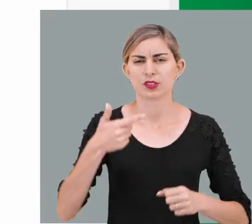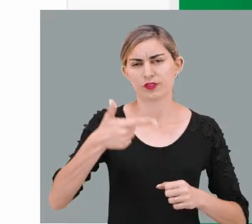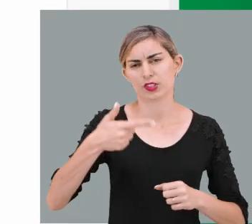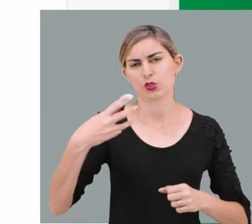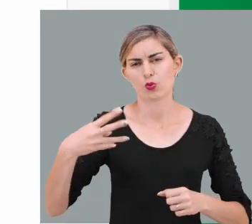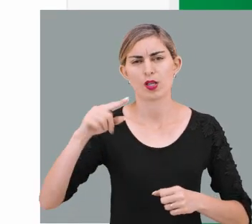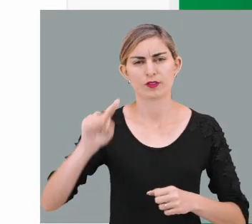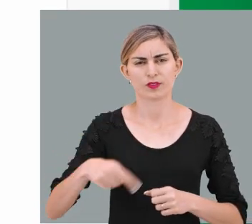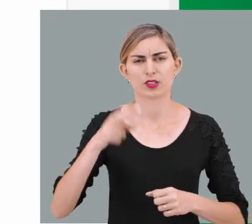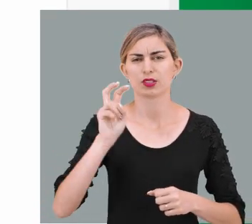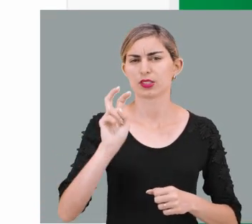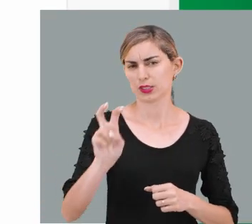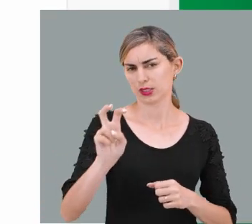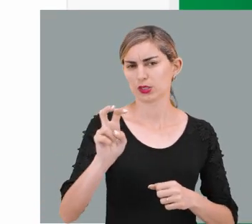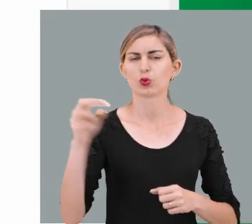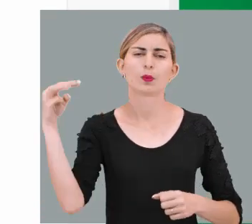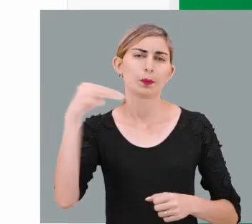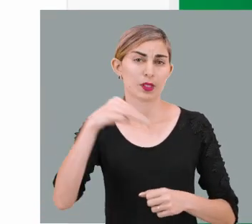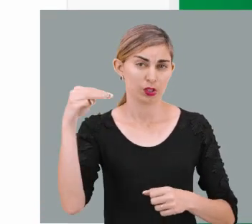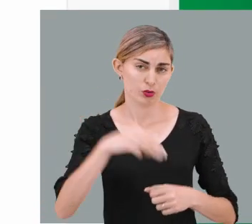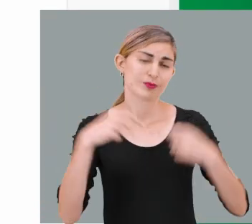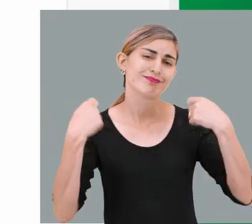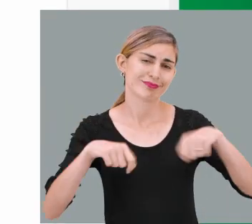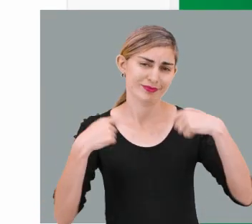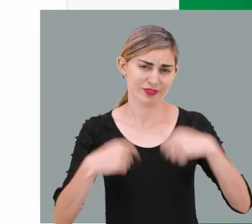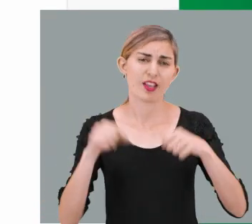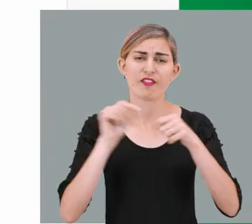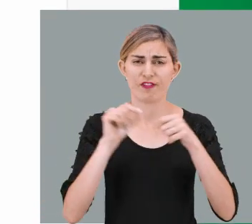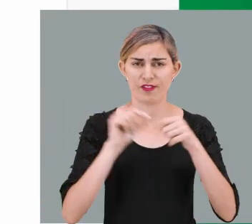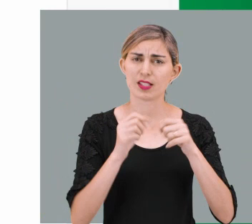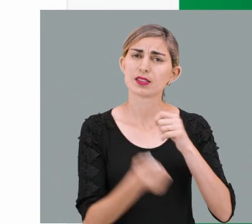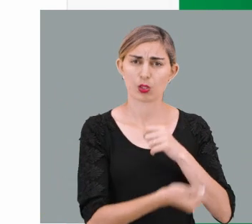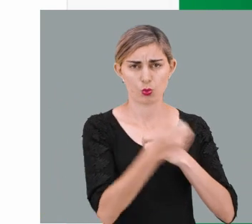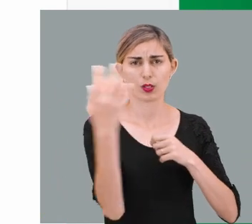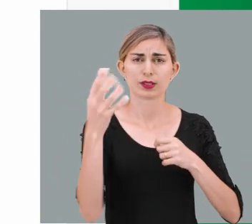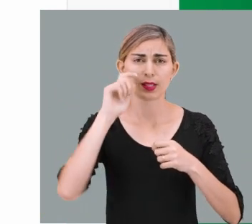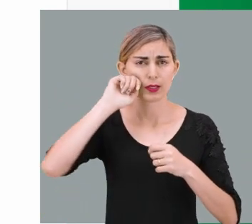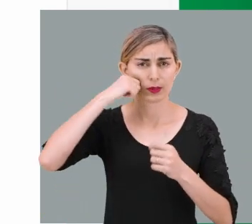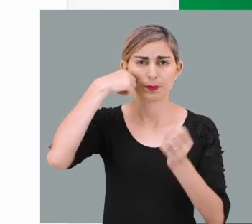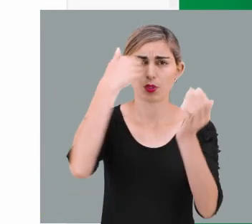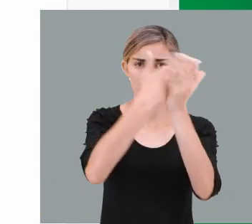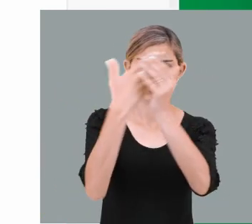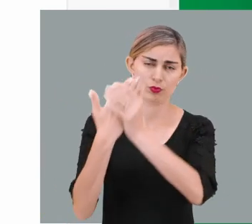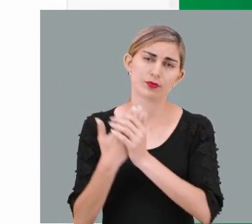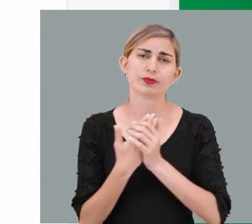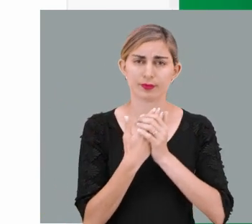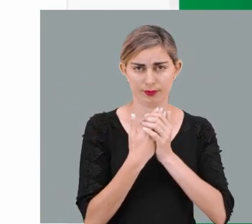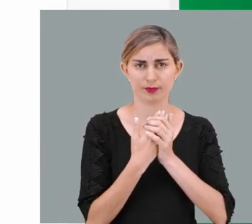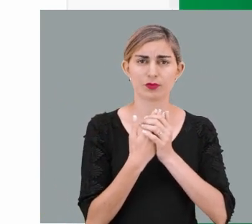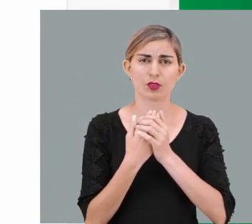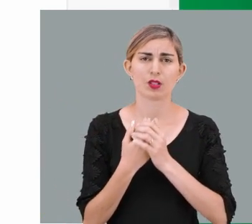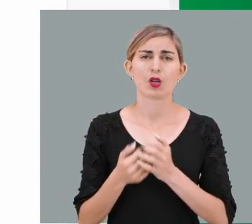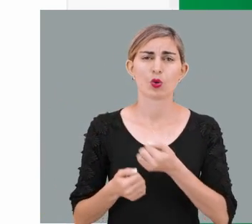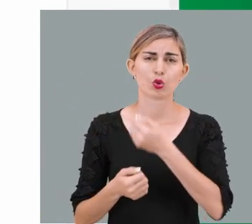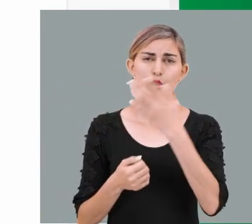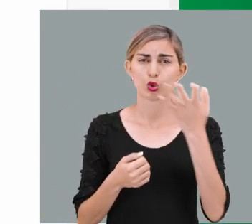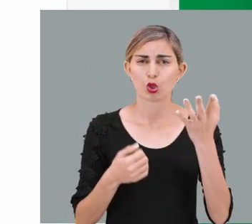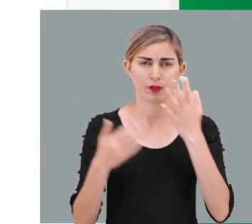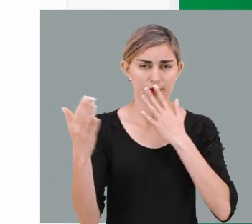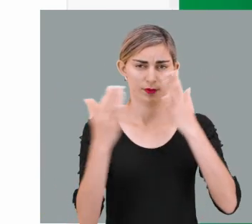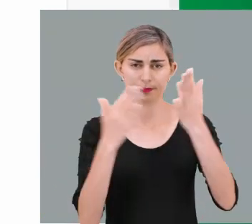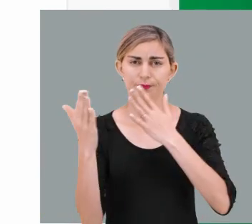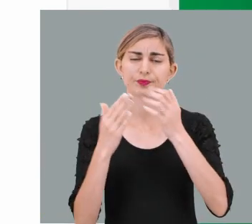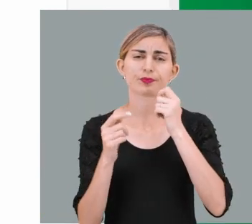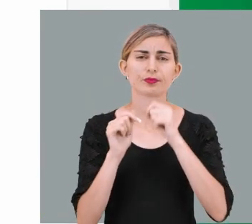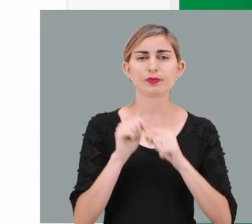total para a gente de 24,5 minutos necessários para produzir essa quantidade de sanduíches, com essa nova proporção